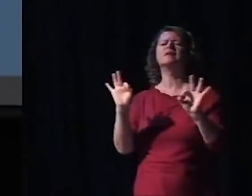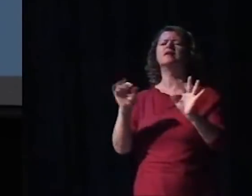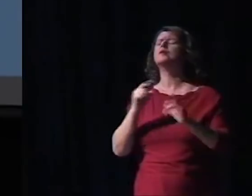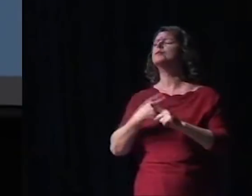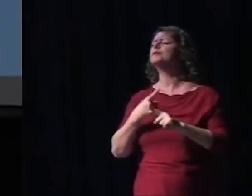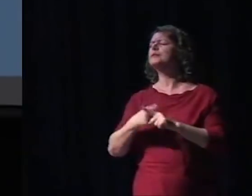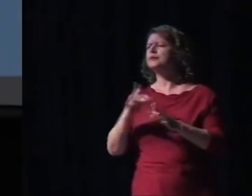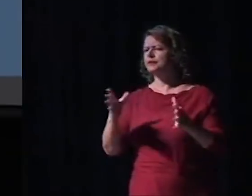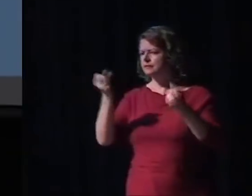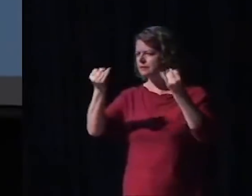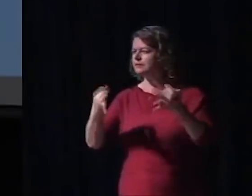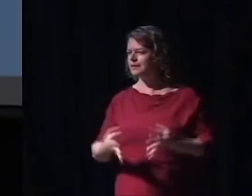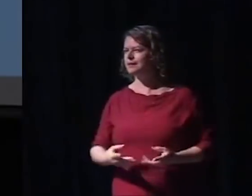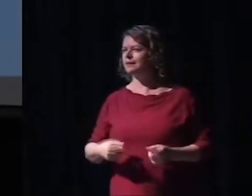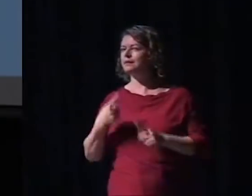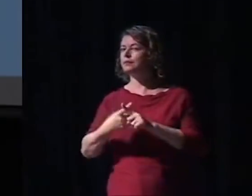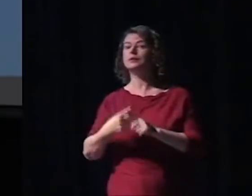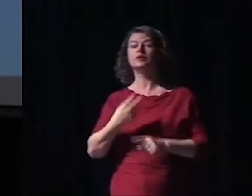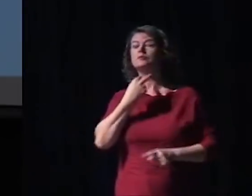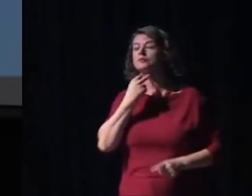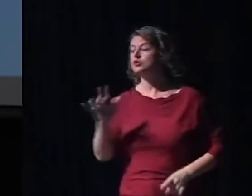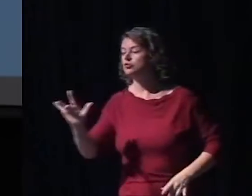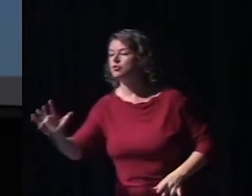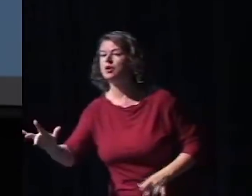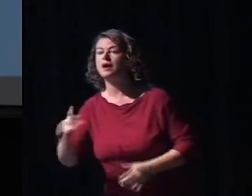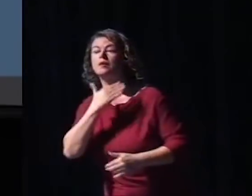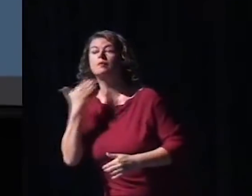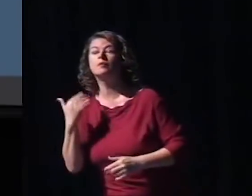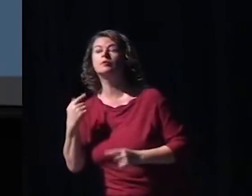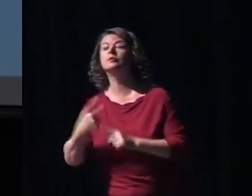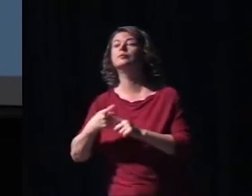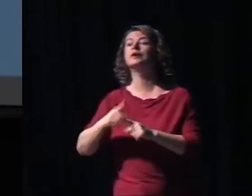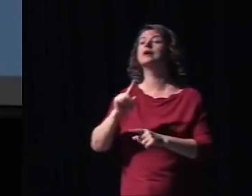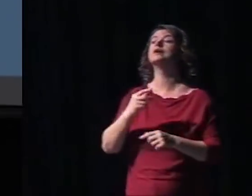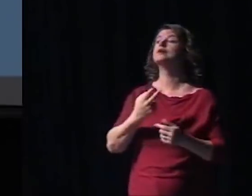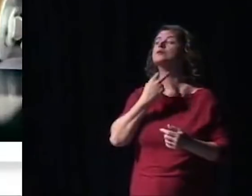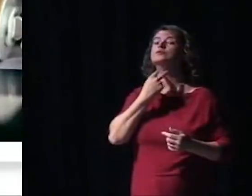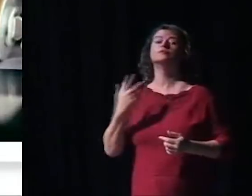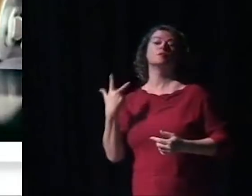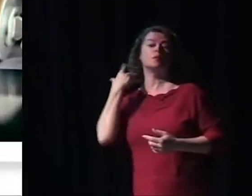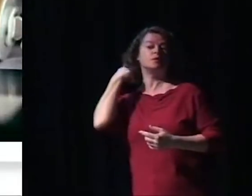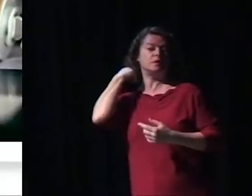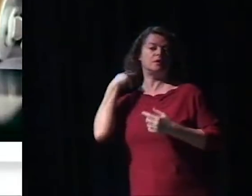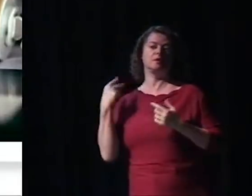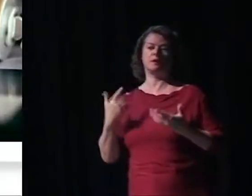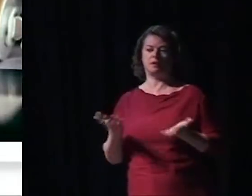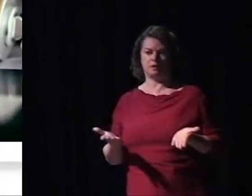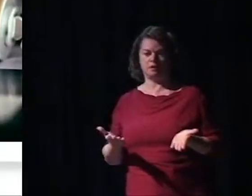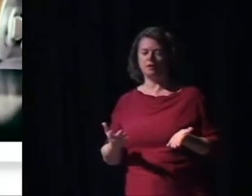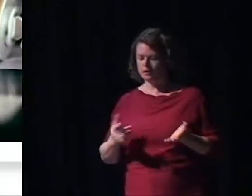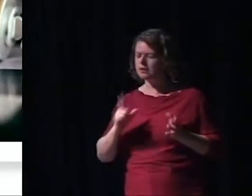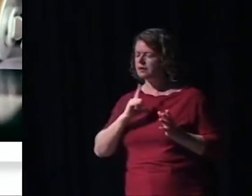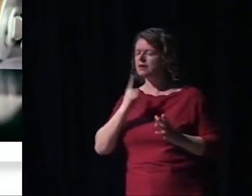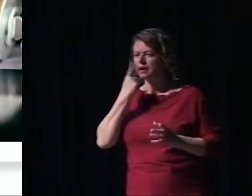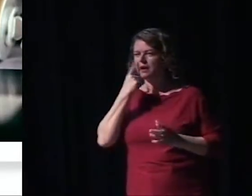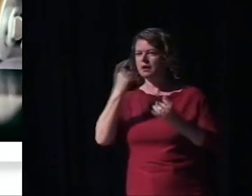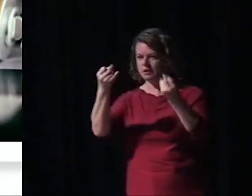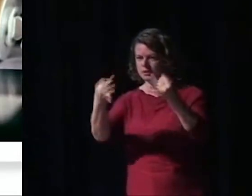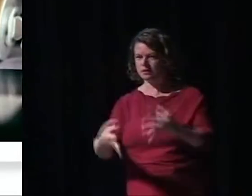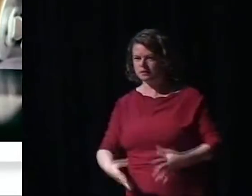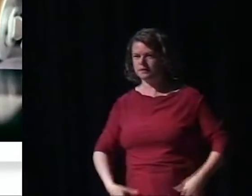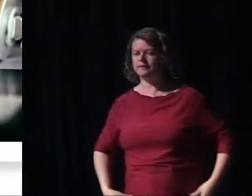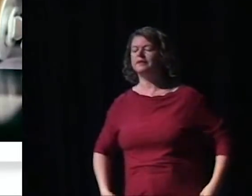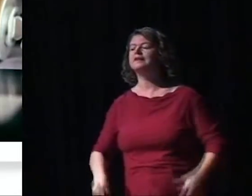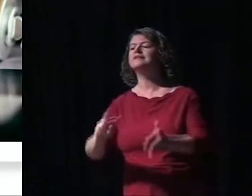Eu vou falar por que que ele não podia tocar no morto, no cadáver, por que que ele não raspava a cabeça. Então, é associado ao autocontrole